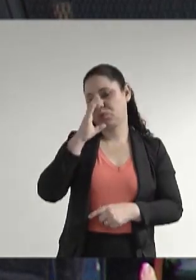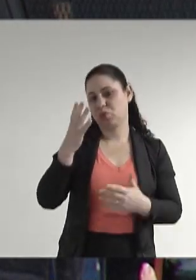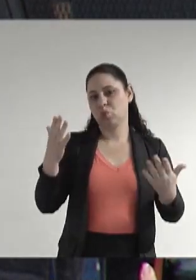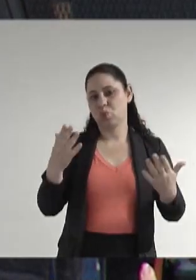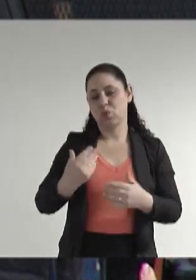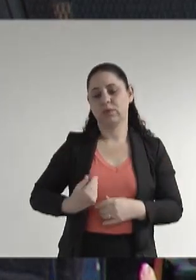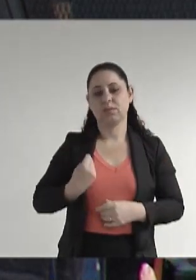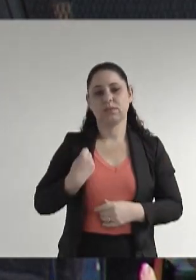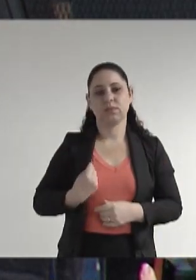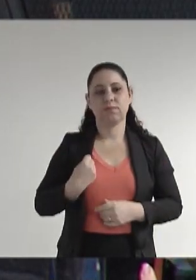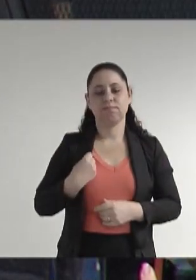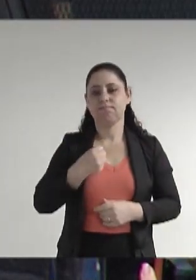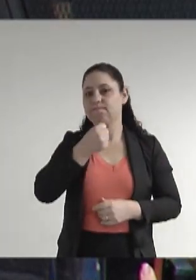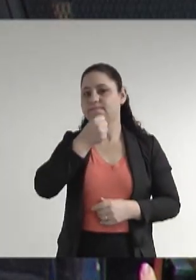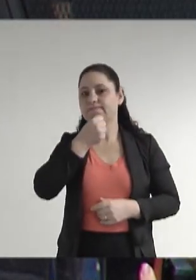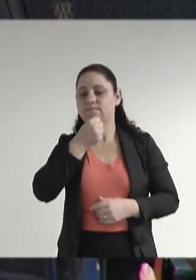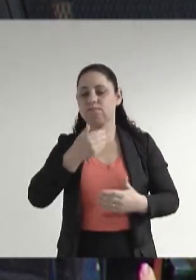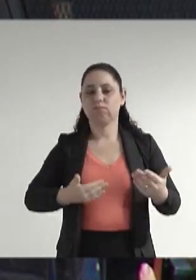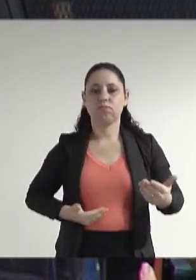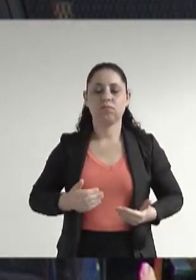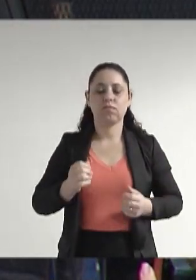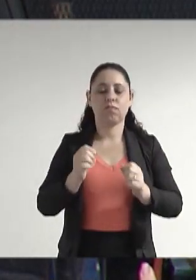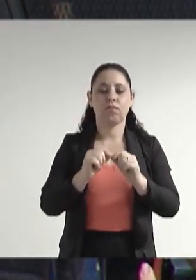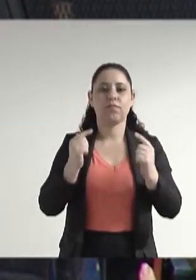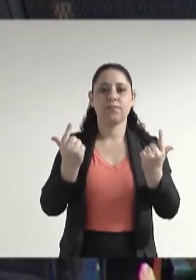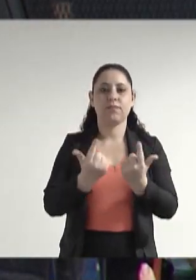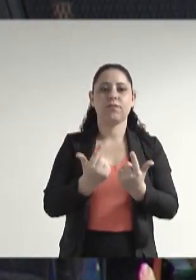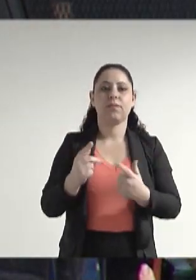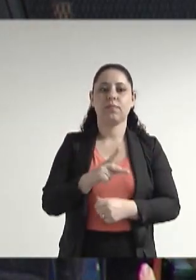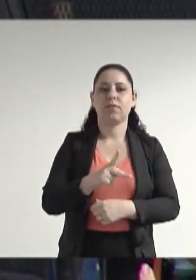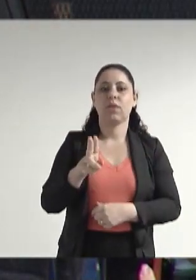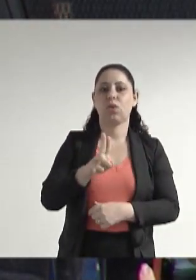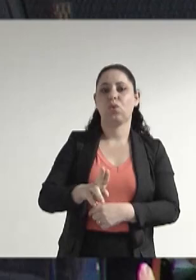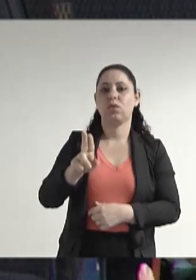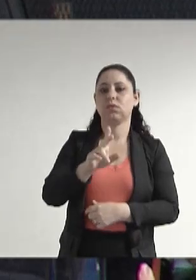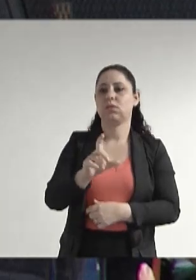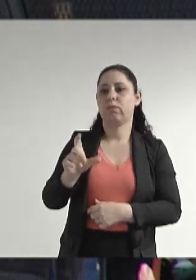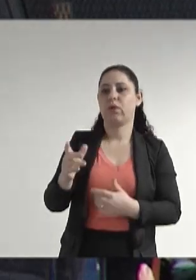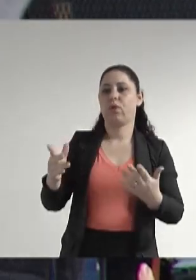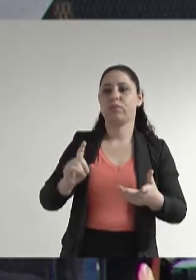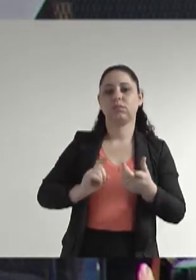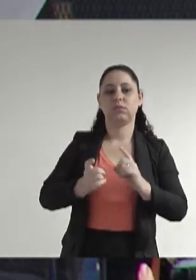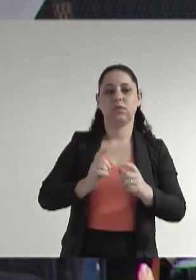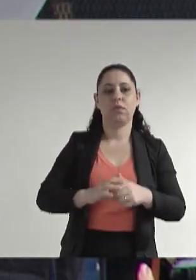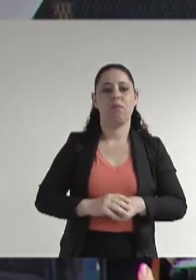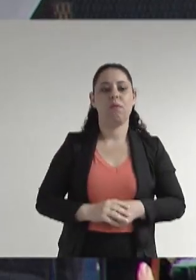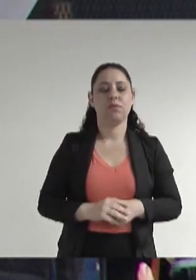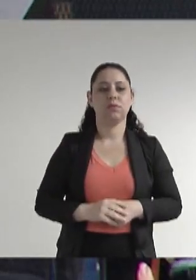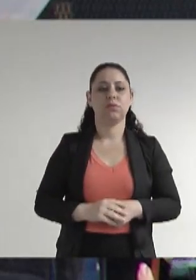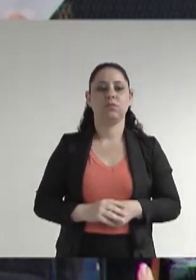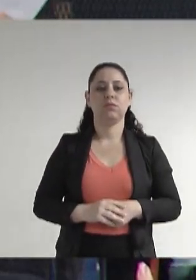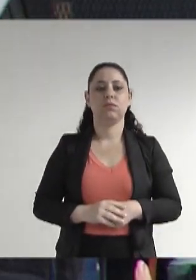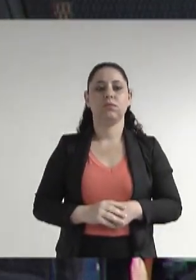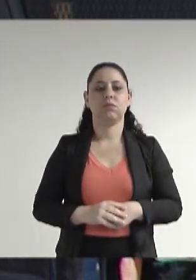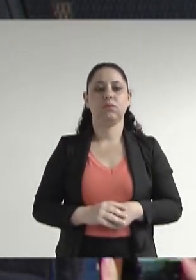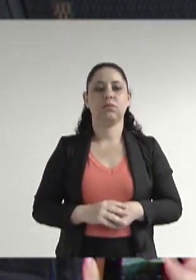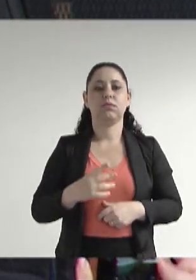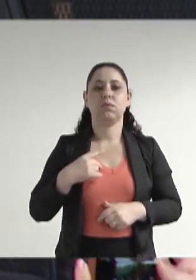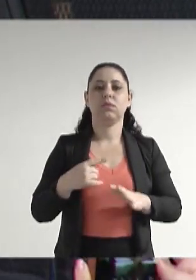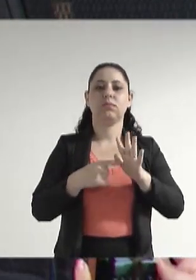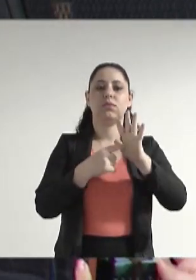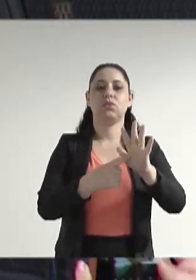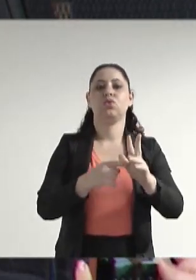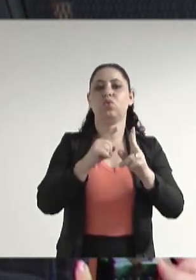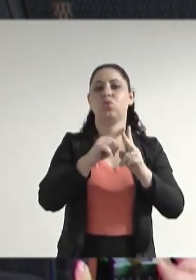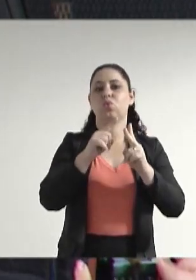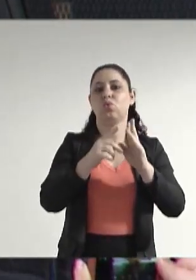com a presença, imprensa, servidores da casa. Senhor presidente, faço uso da palavra no pequeno expediente para a